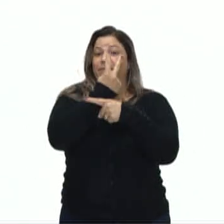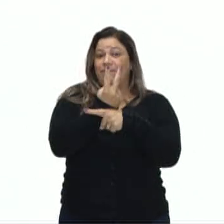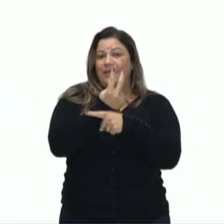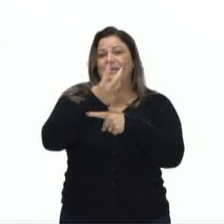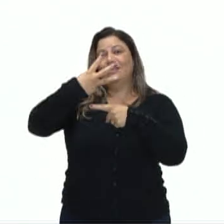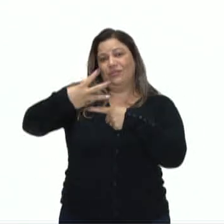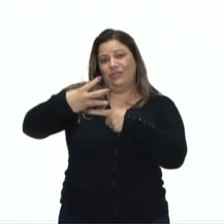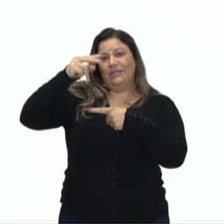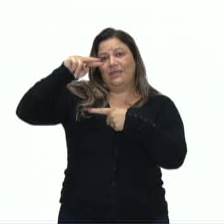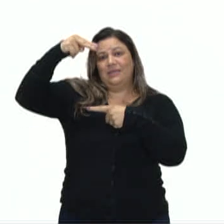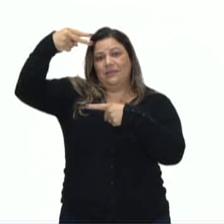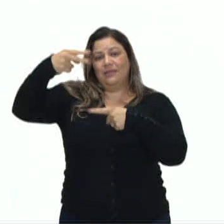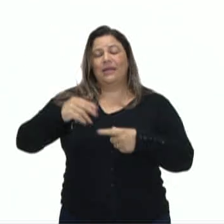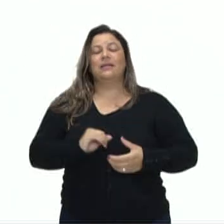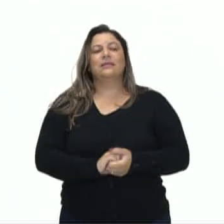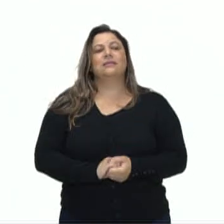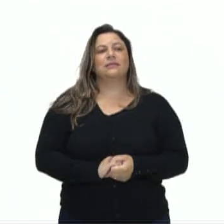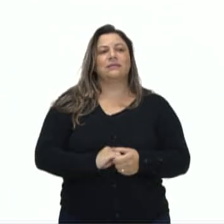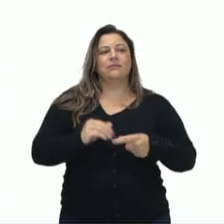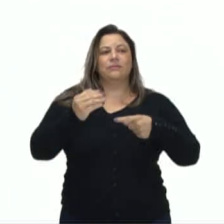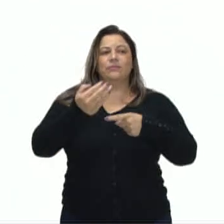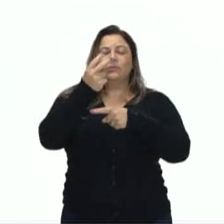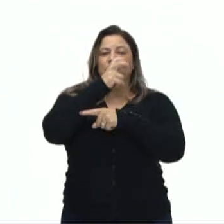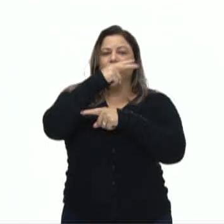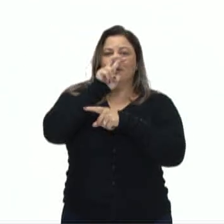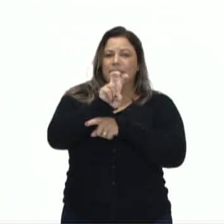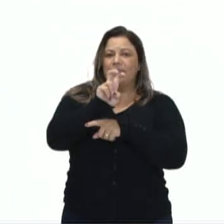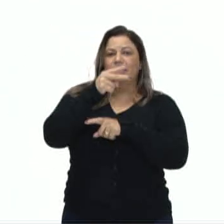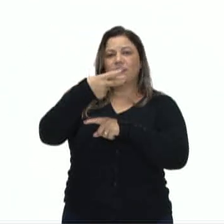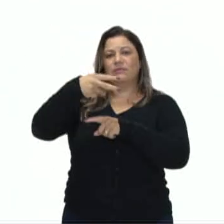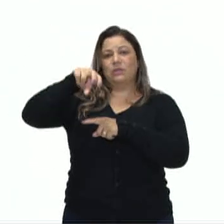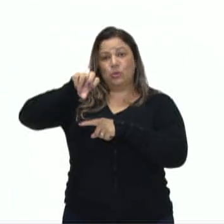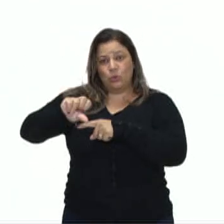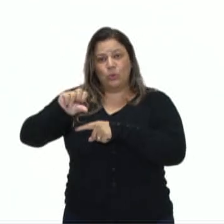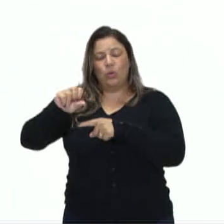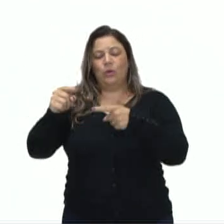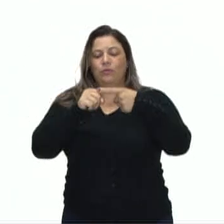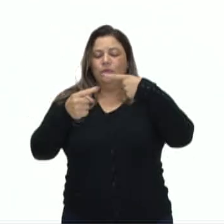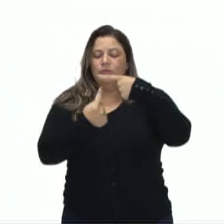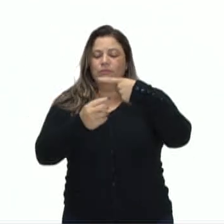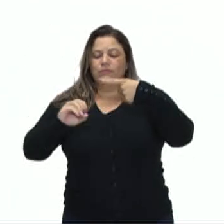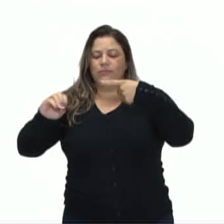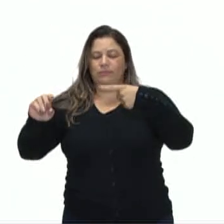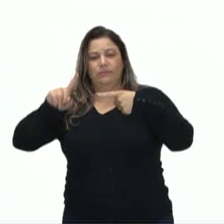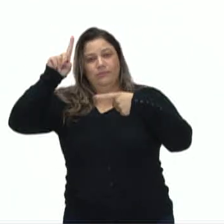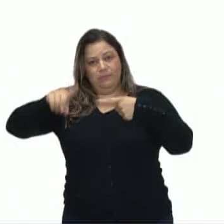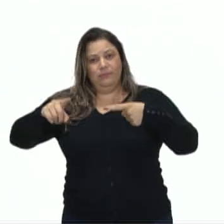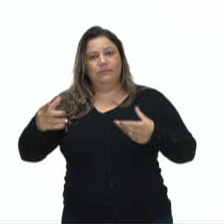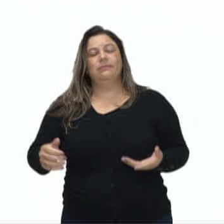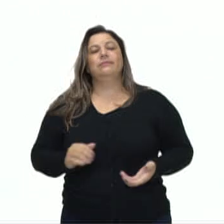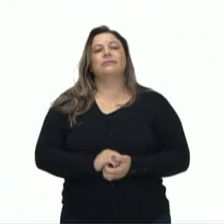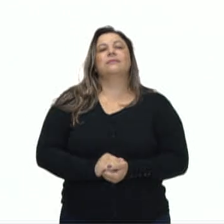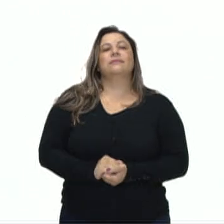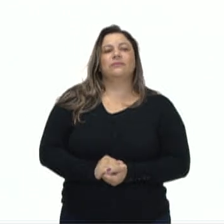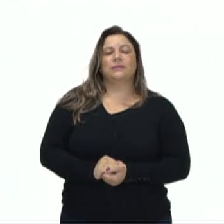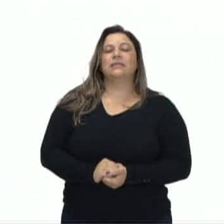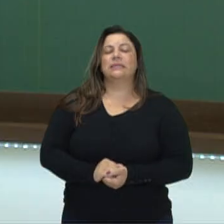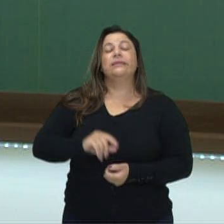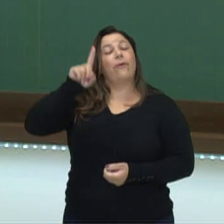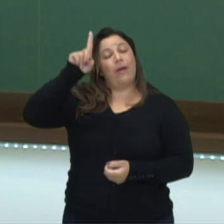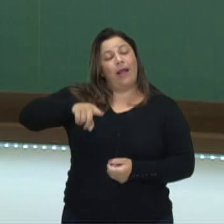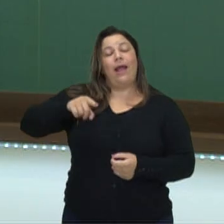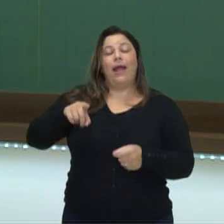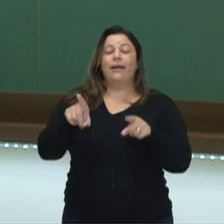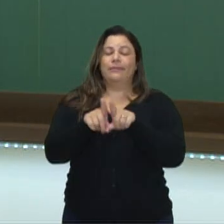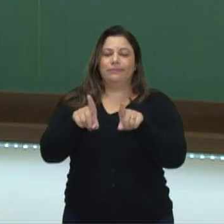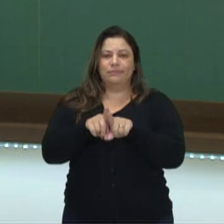sobre 100. Ou seja, o 529 sobre 100 é o quadrado de 23 décimos. Então, é um número quadrado perfeito